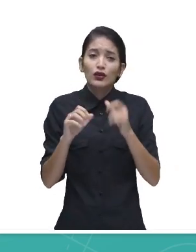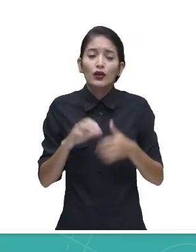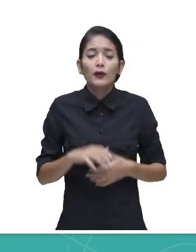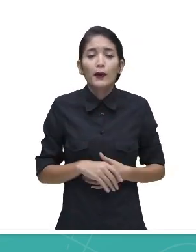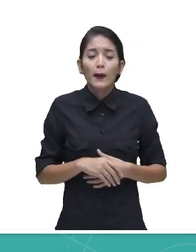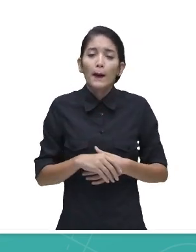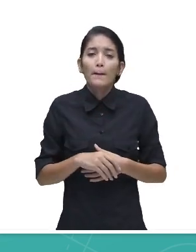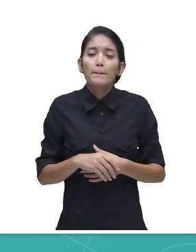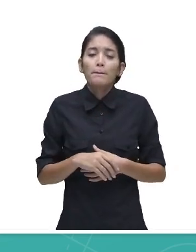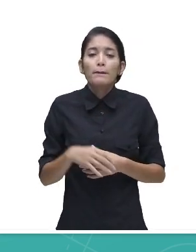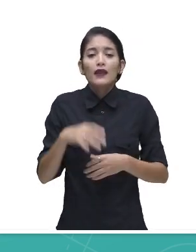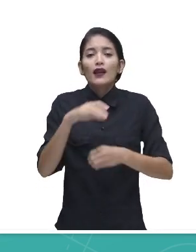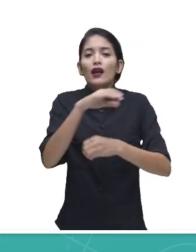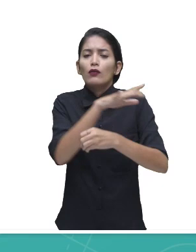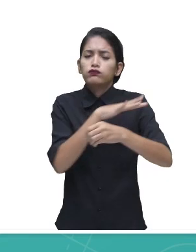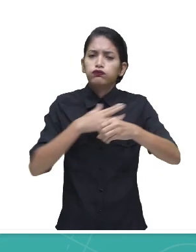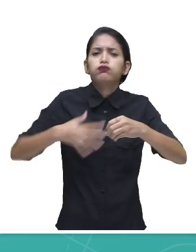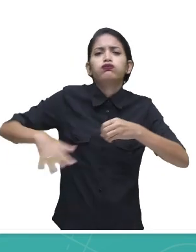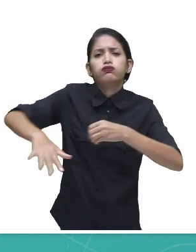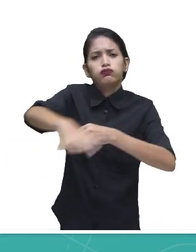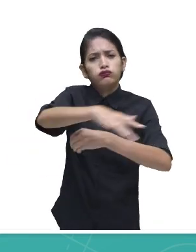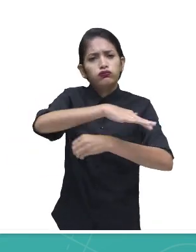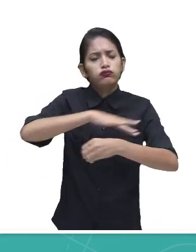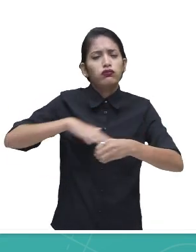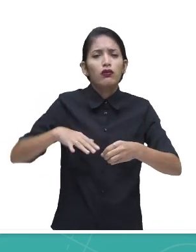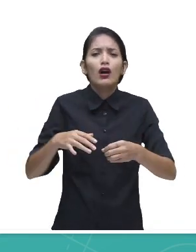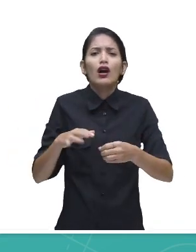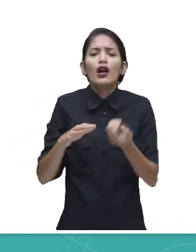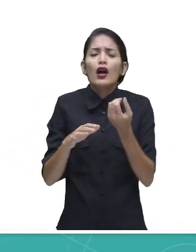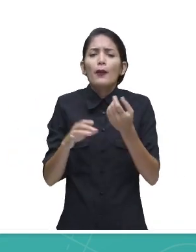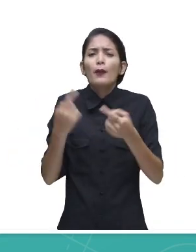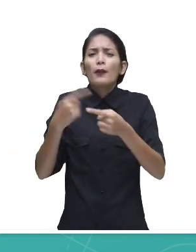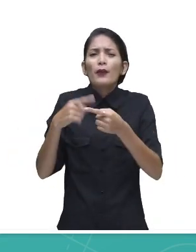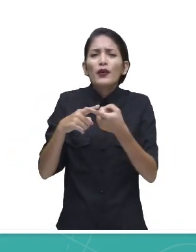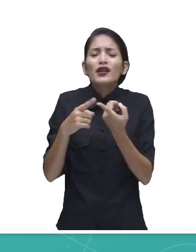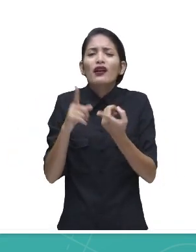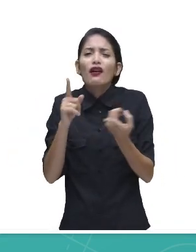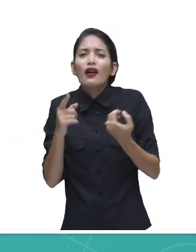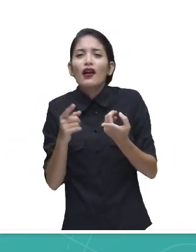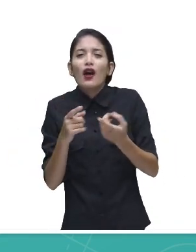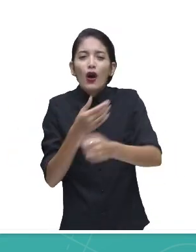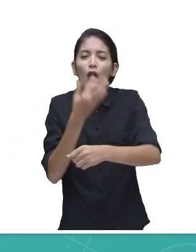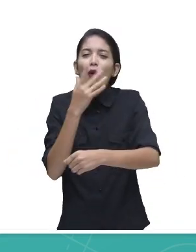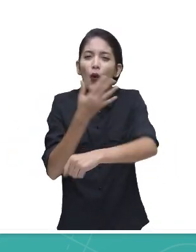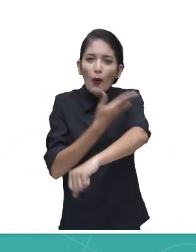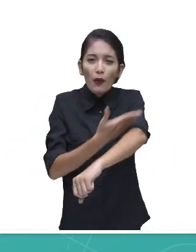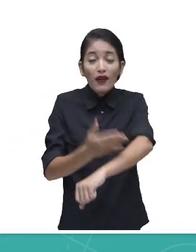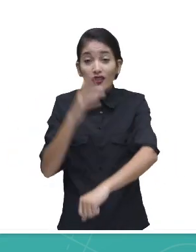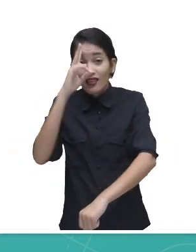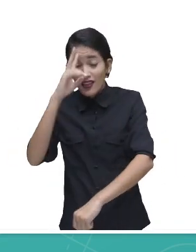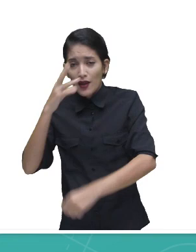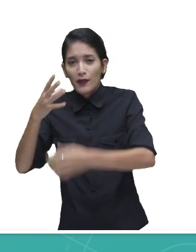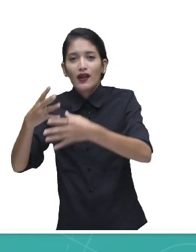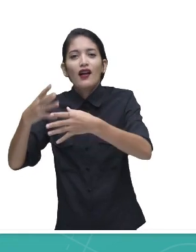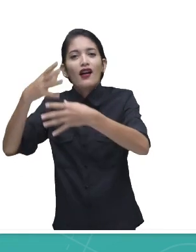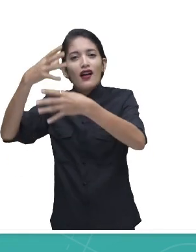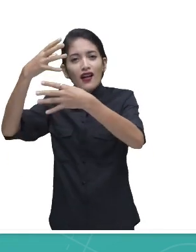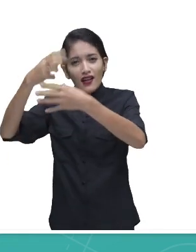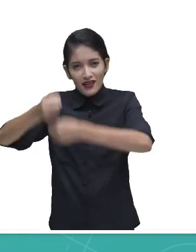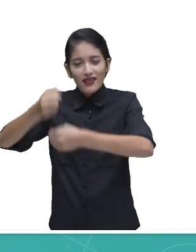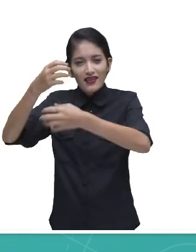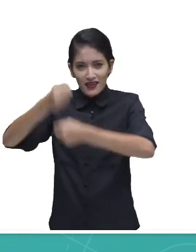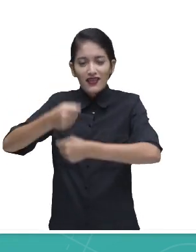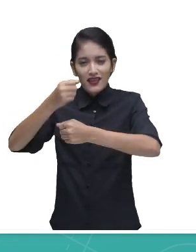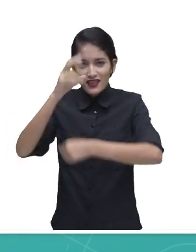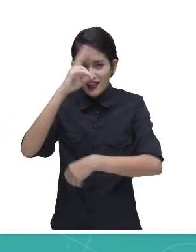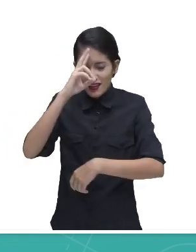ela é assim chamada por quê? Porque ela é esbranquiçada, ela é leitosa, Lembra o leite, né? Láctea vem de leite.